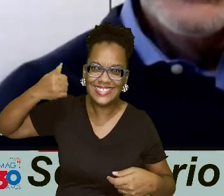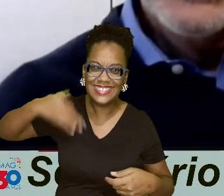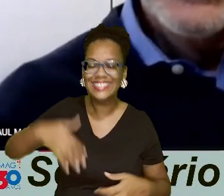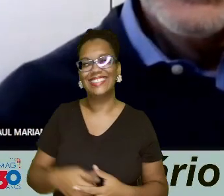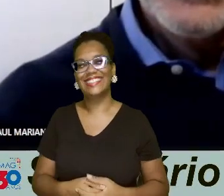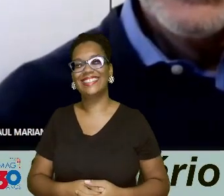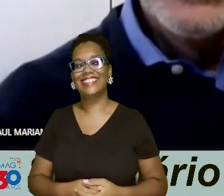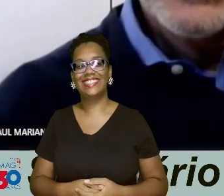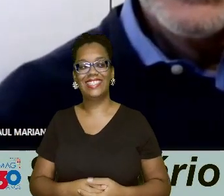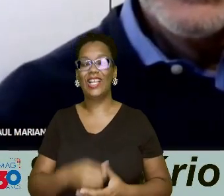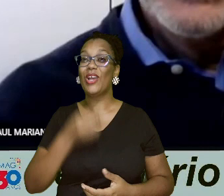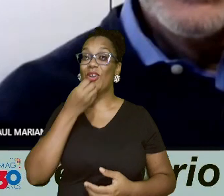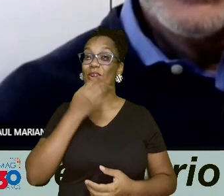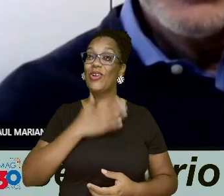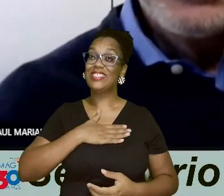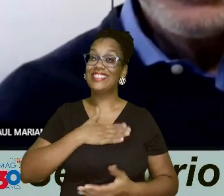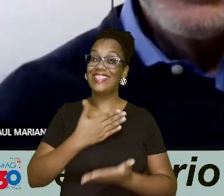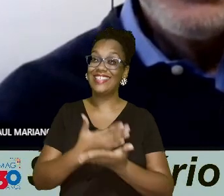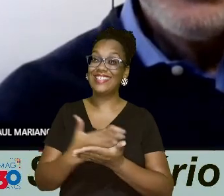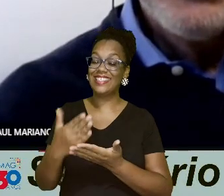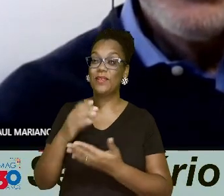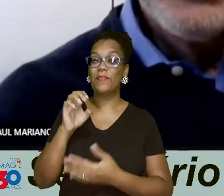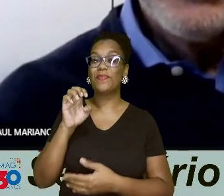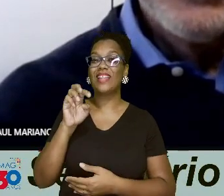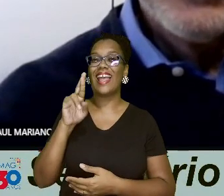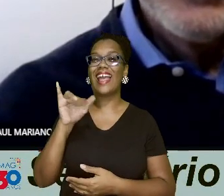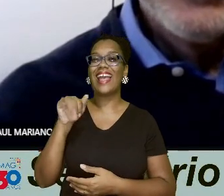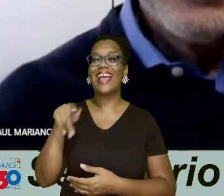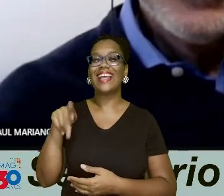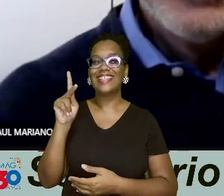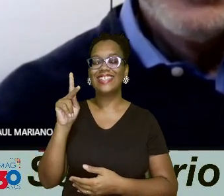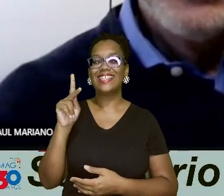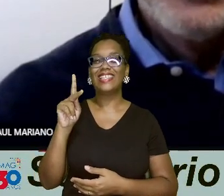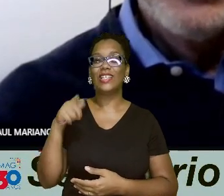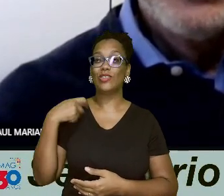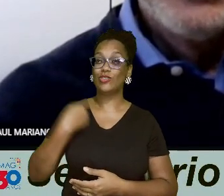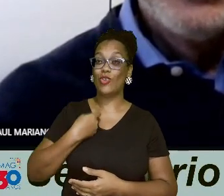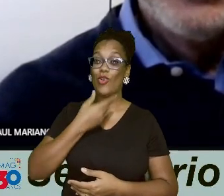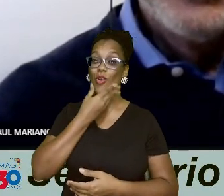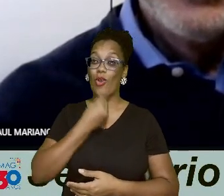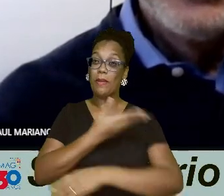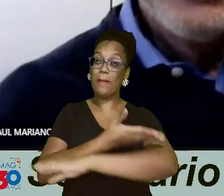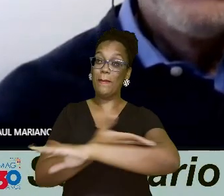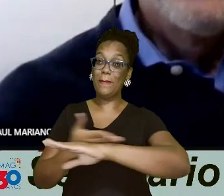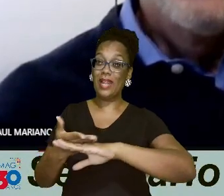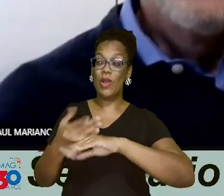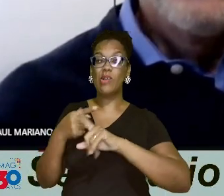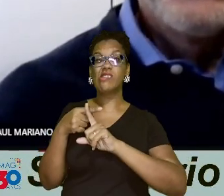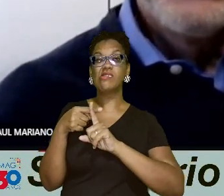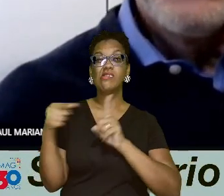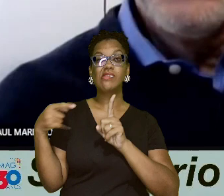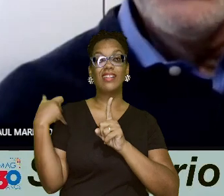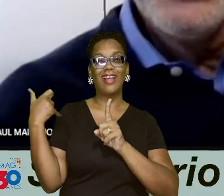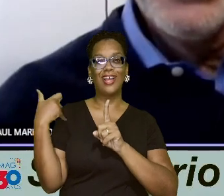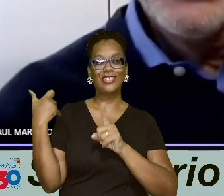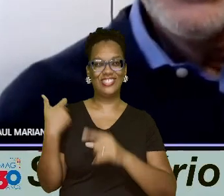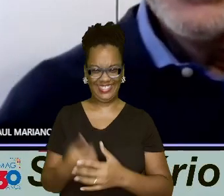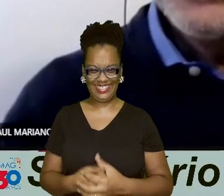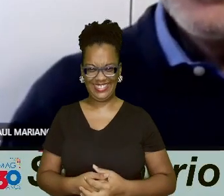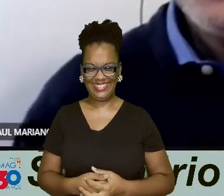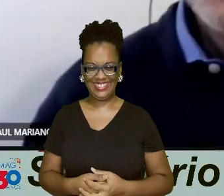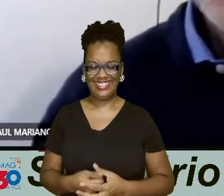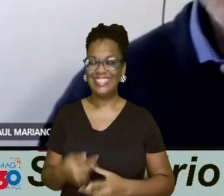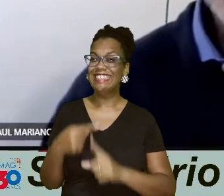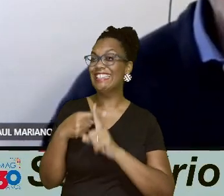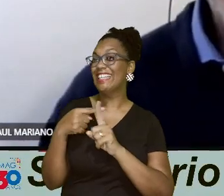Gostei da introdução do Eric. Sou um homem branco de meia idade. Meia idade